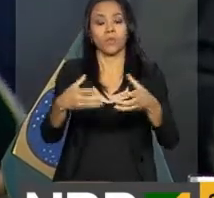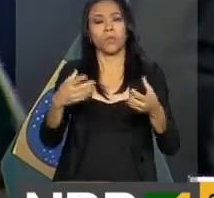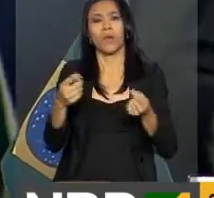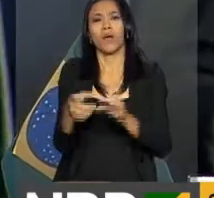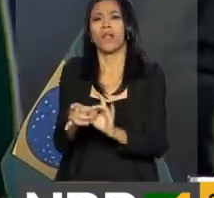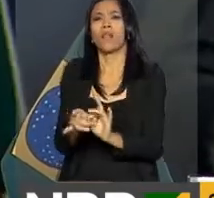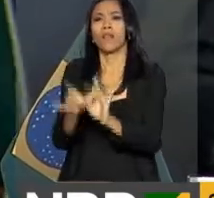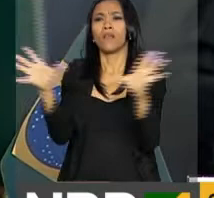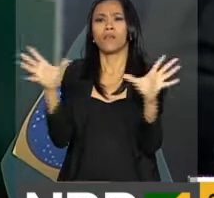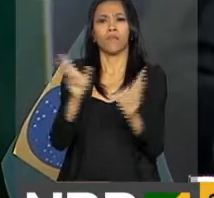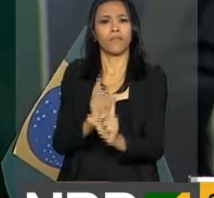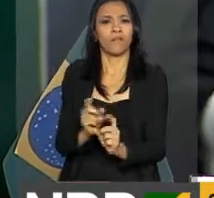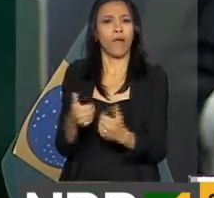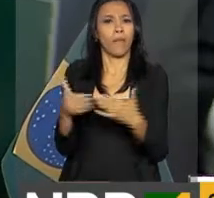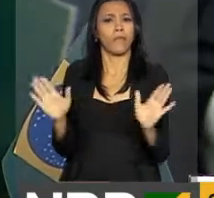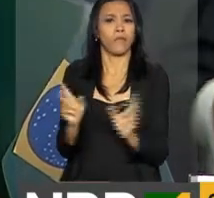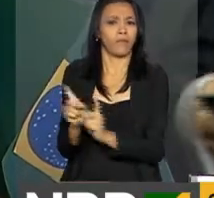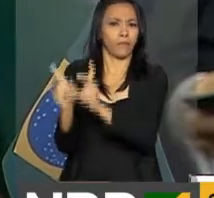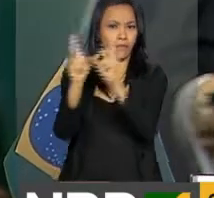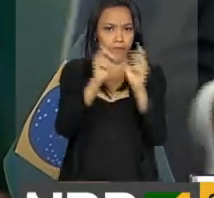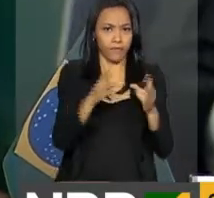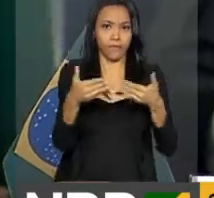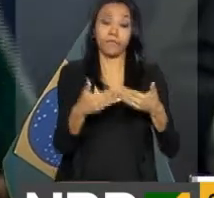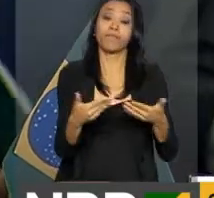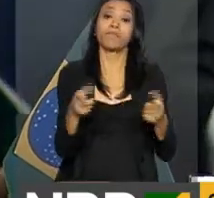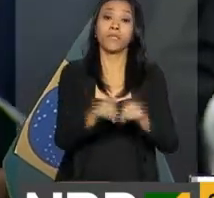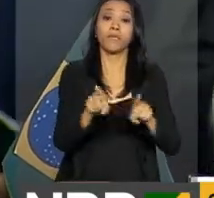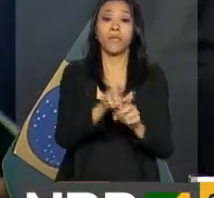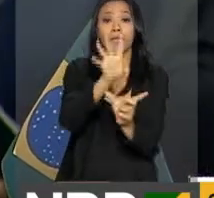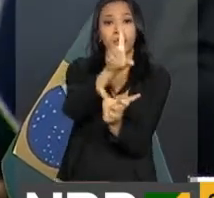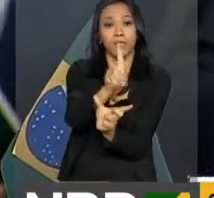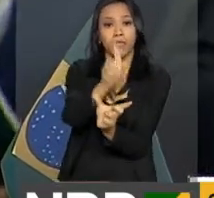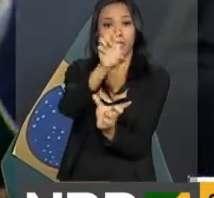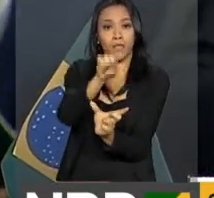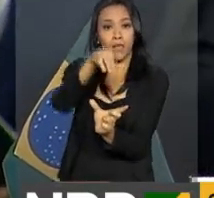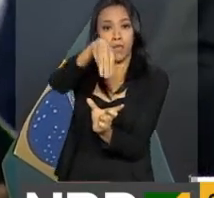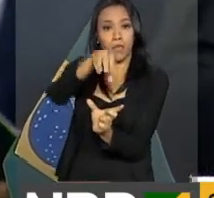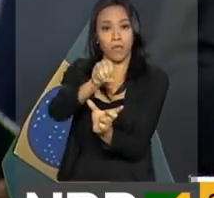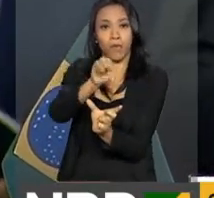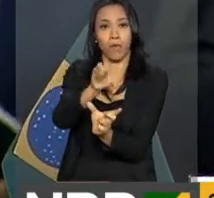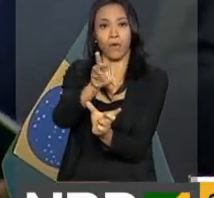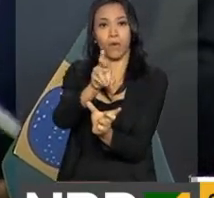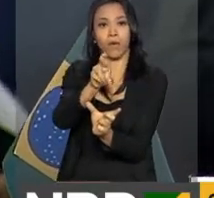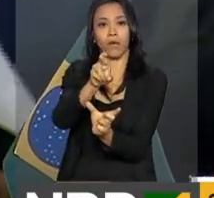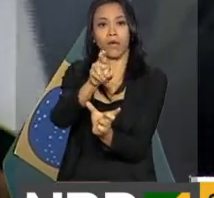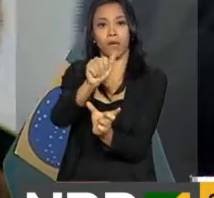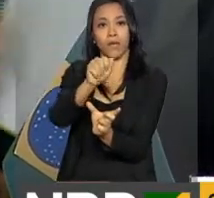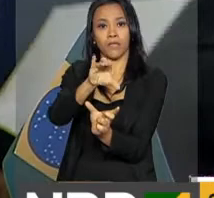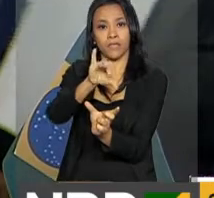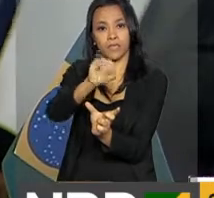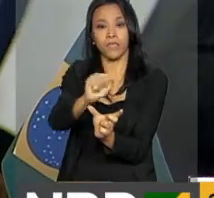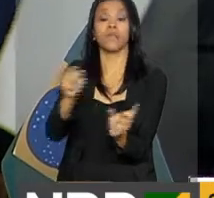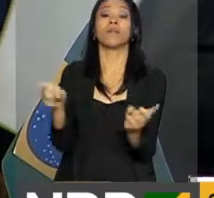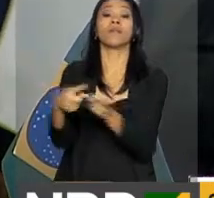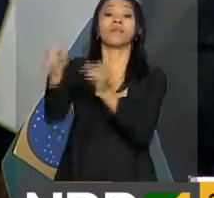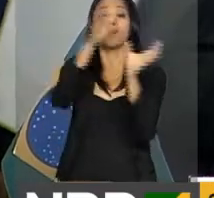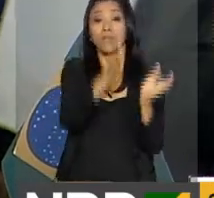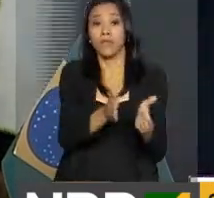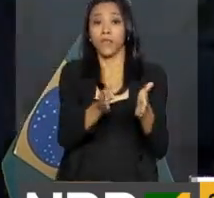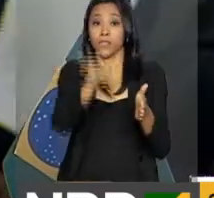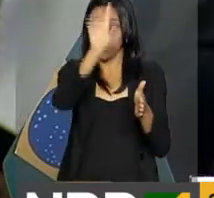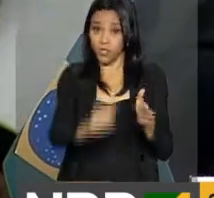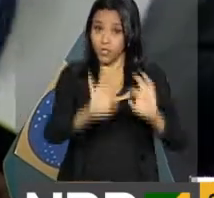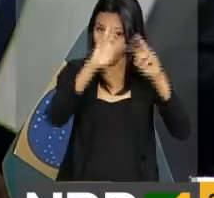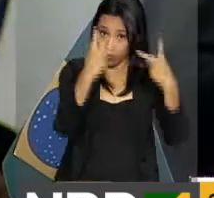mercado, para a democracia e para os direitos humanos. Esses são